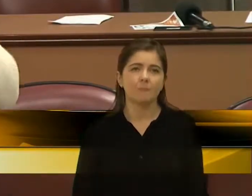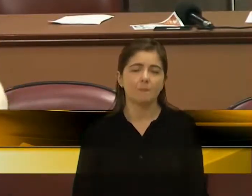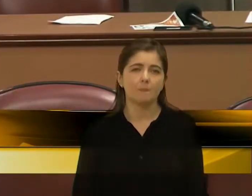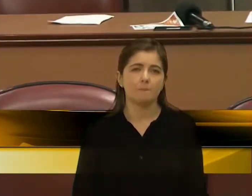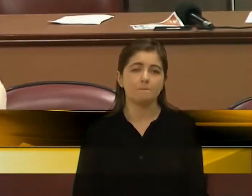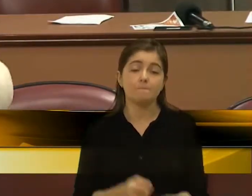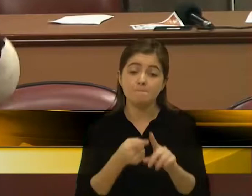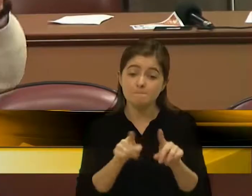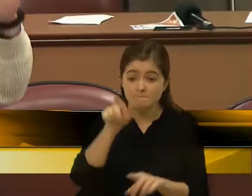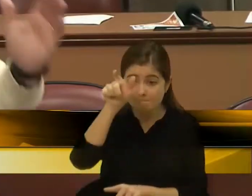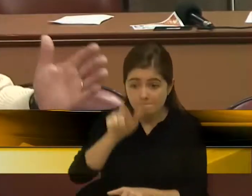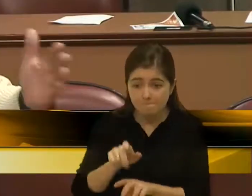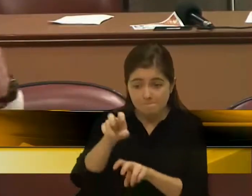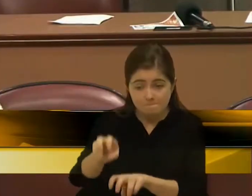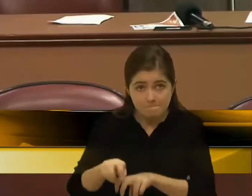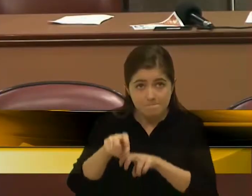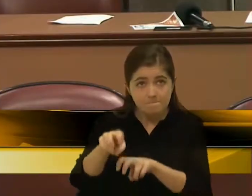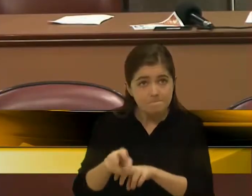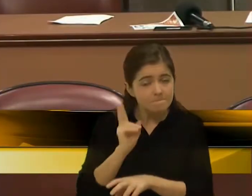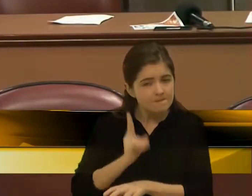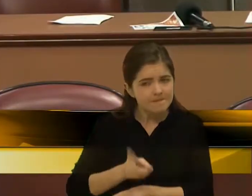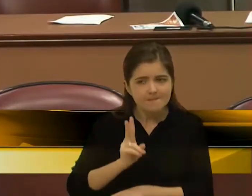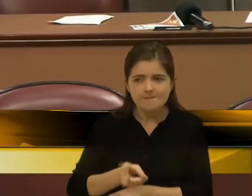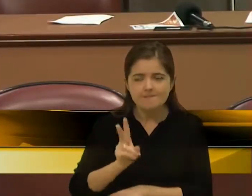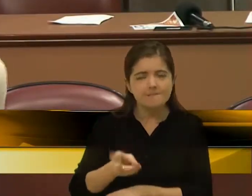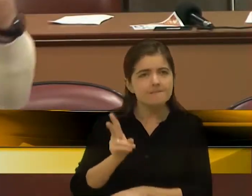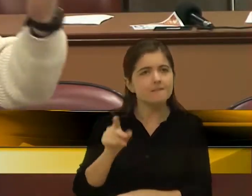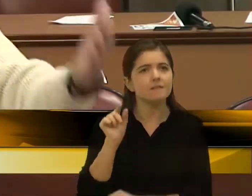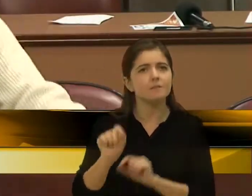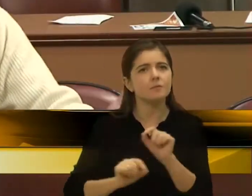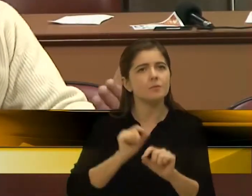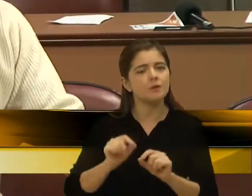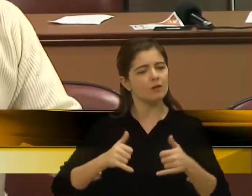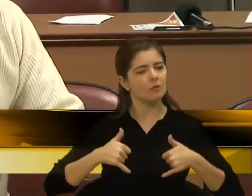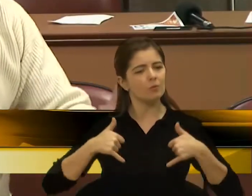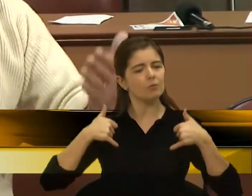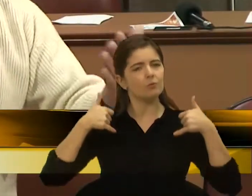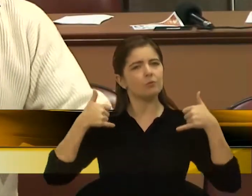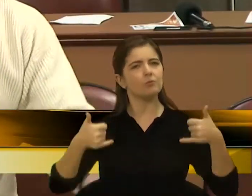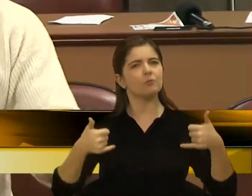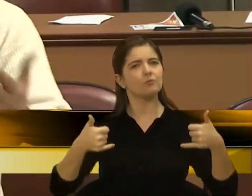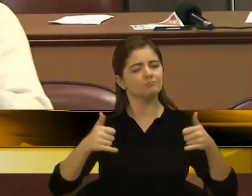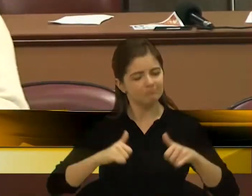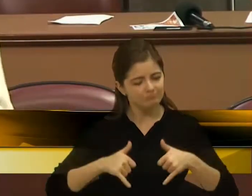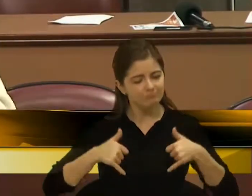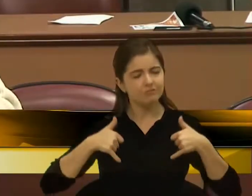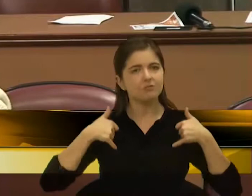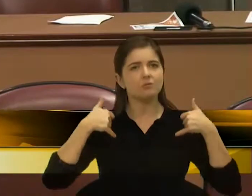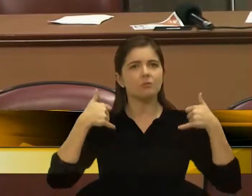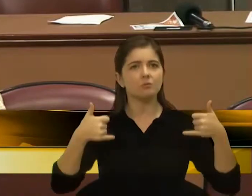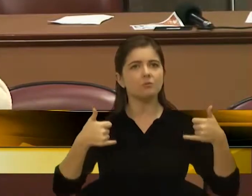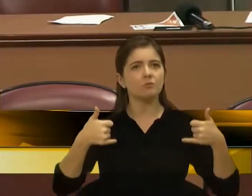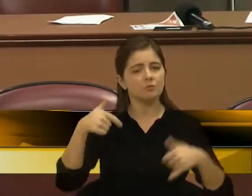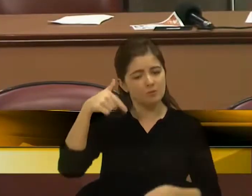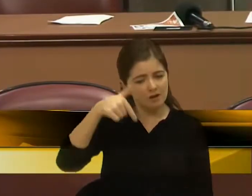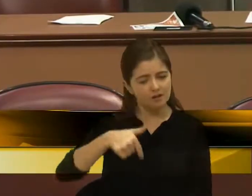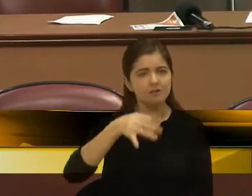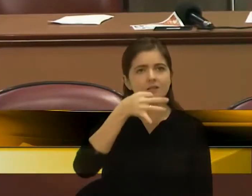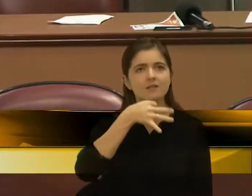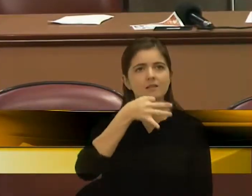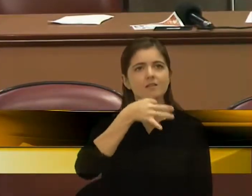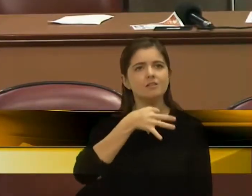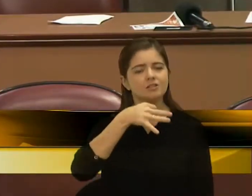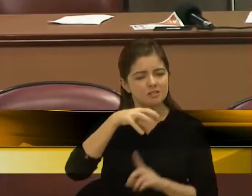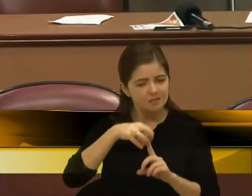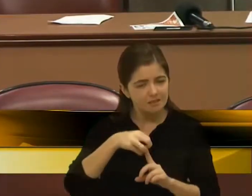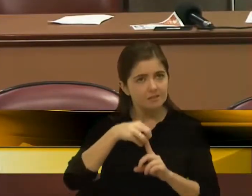colono a todo momento, todas as administrações falam do orgulho que é dos agricultores, de nós, Caxias do Sul, ser o